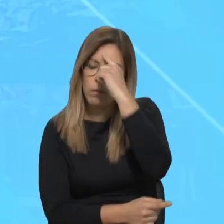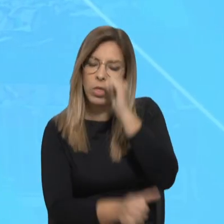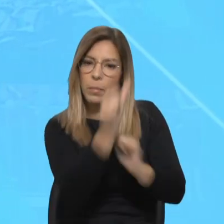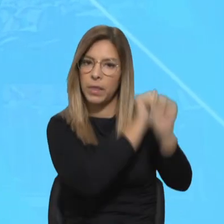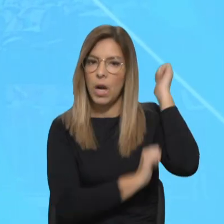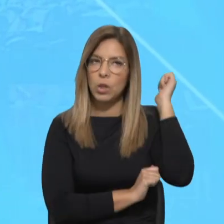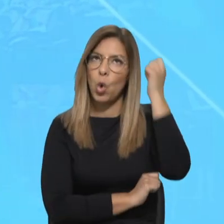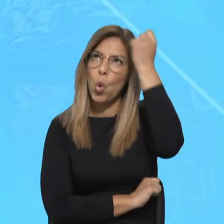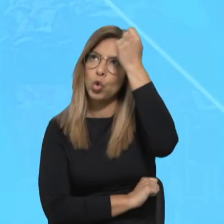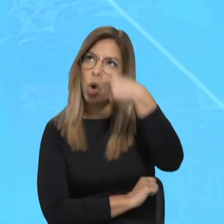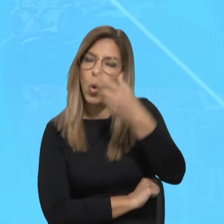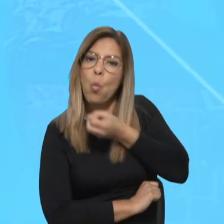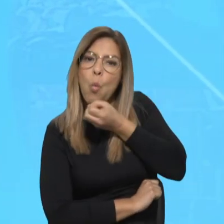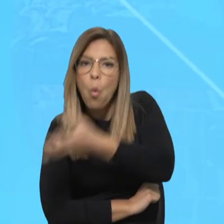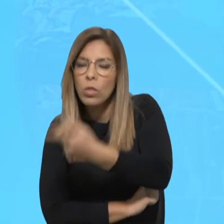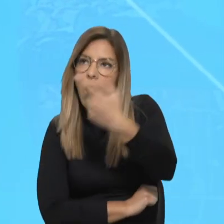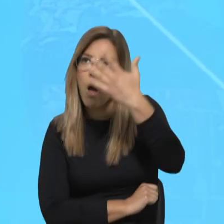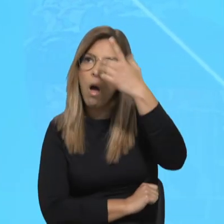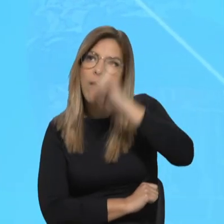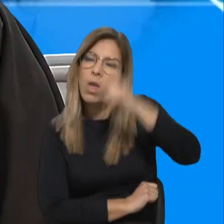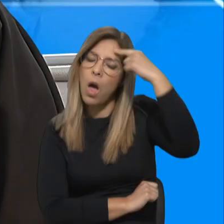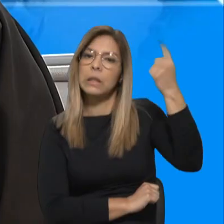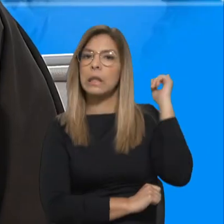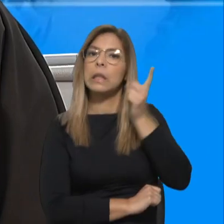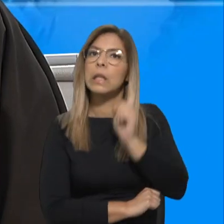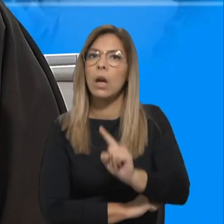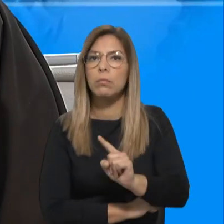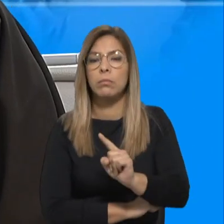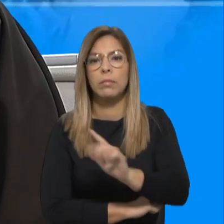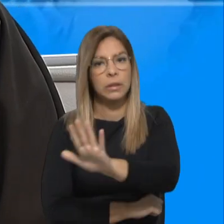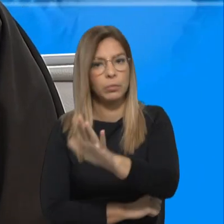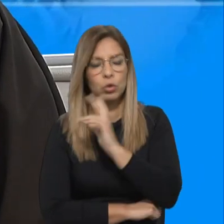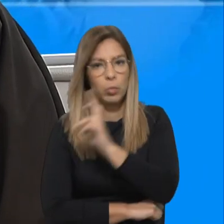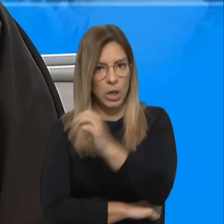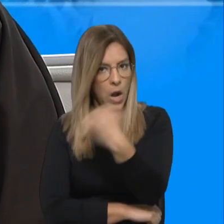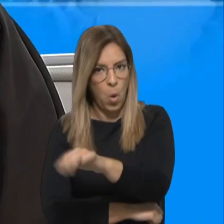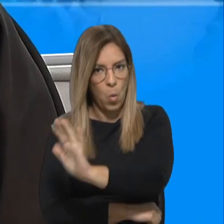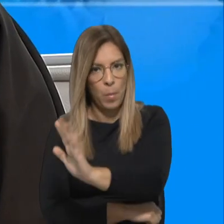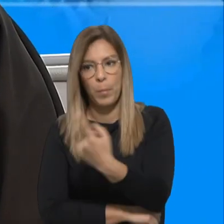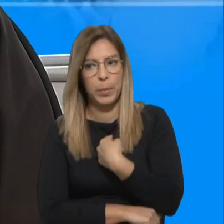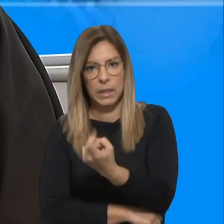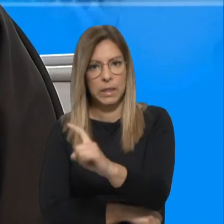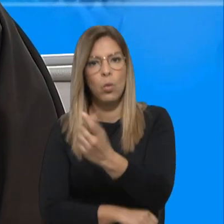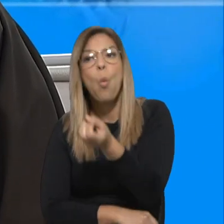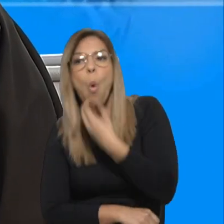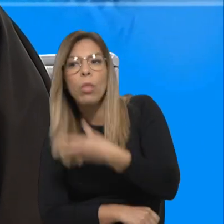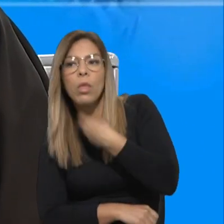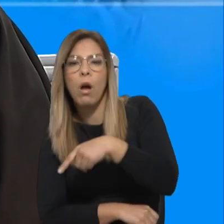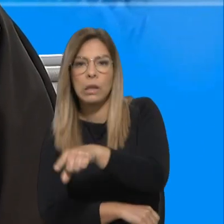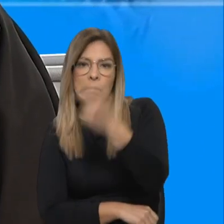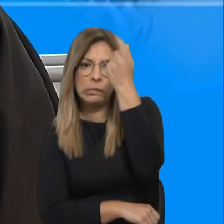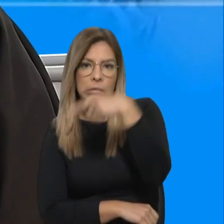contar a história do abuso sexual? A resposta é não. E é muito importante que fique claro, porque temos muitas